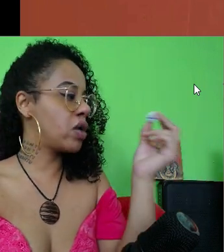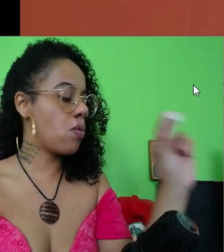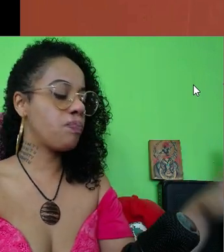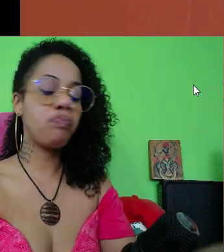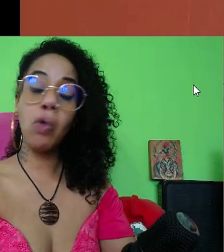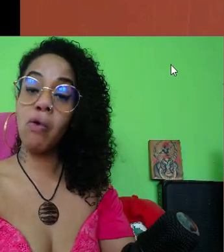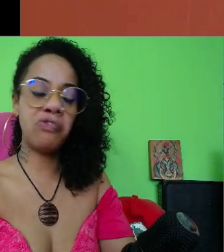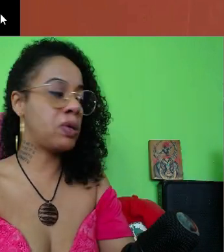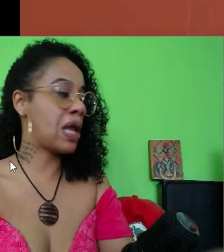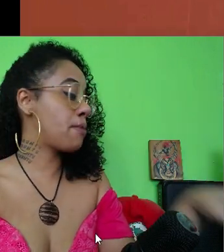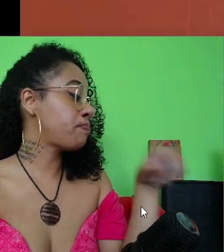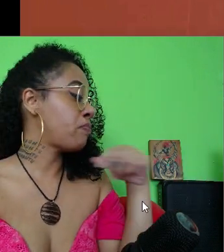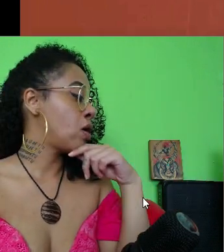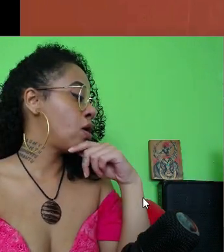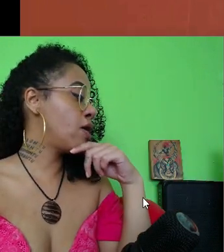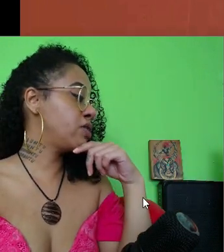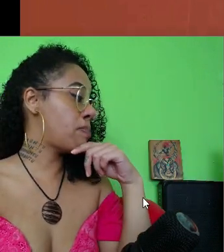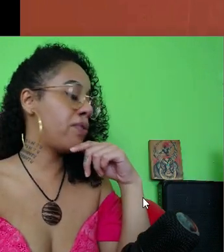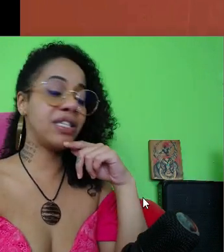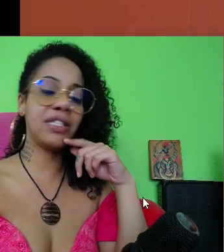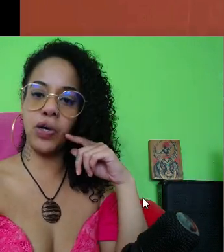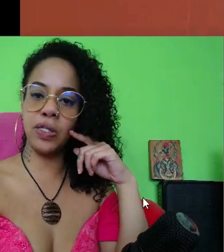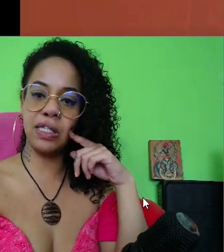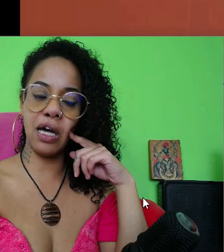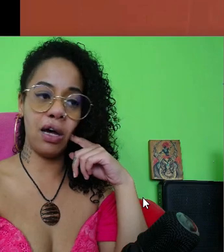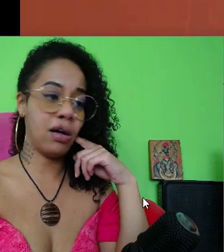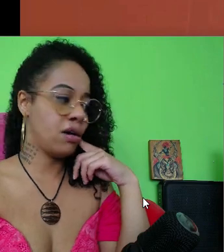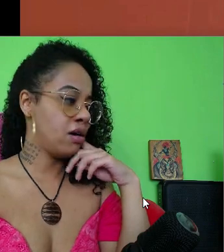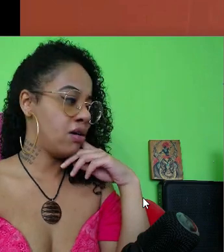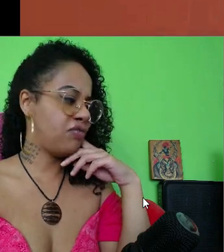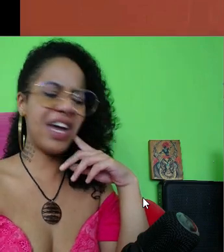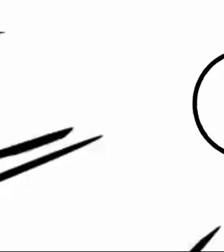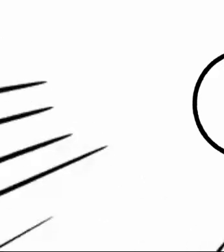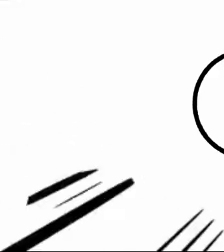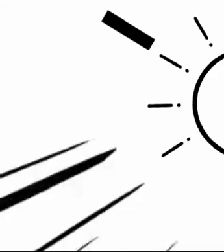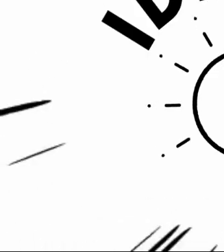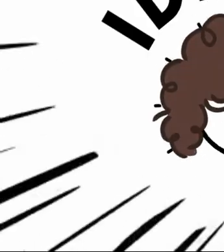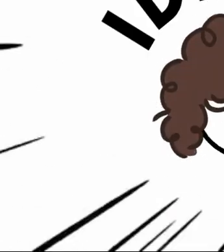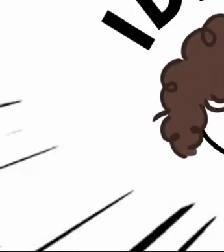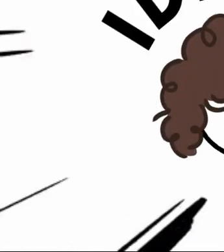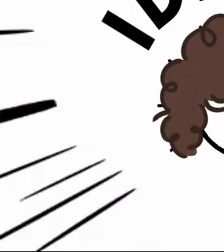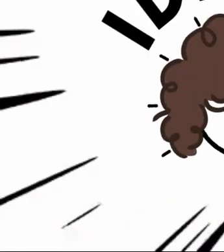então vamos lá logo depois da nossa vinheta